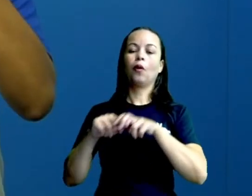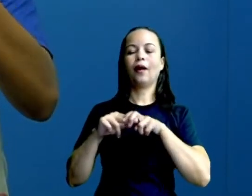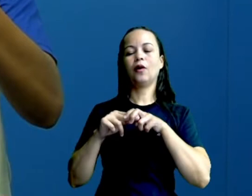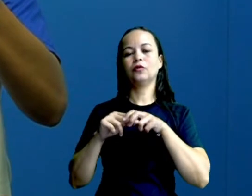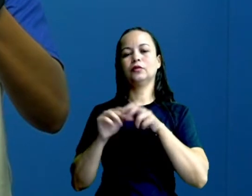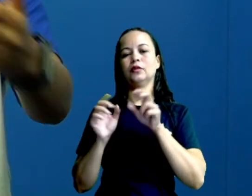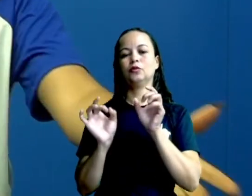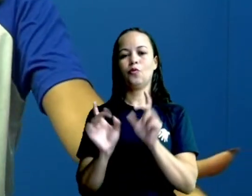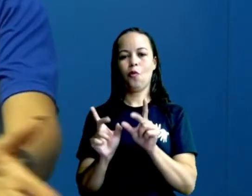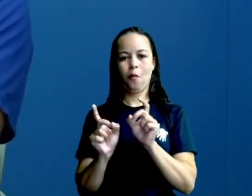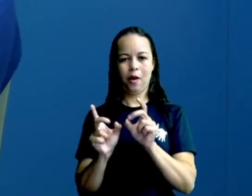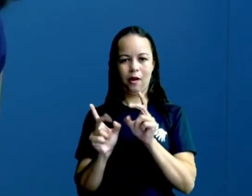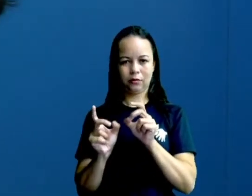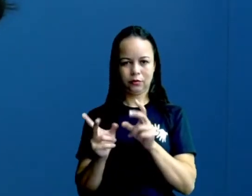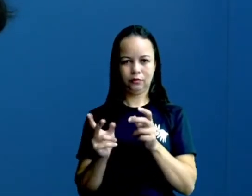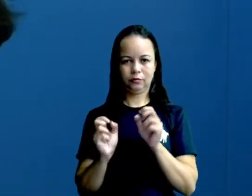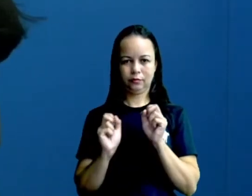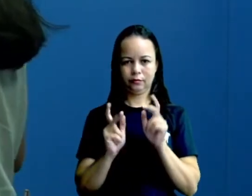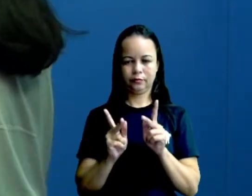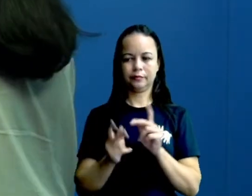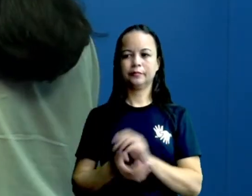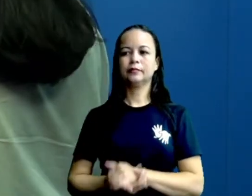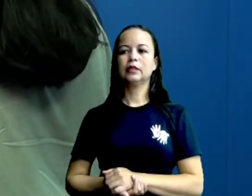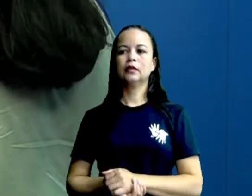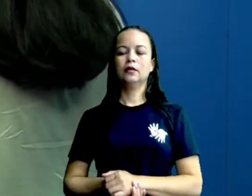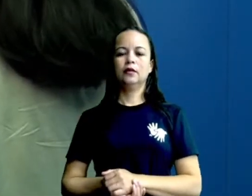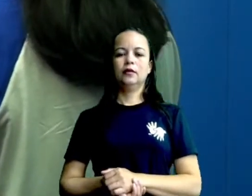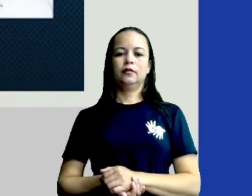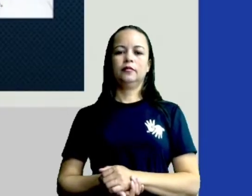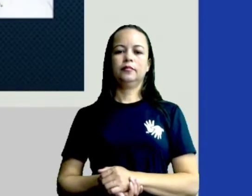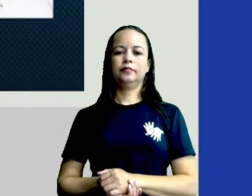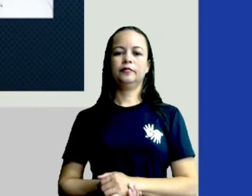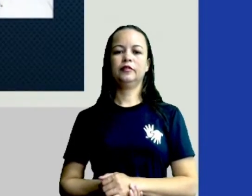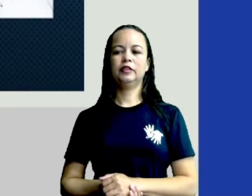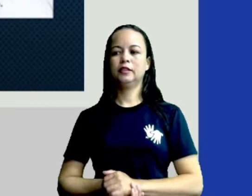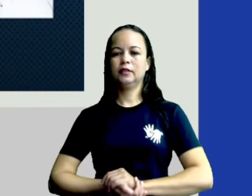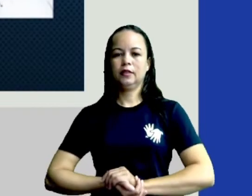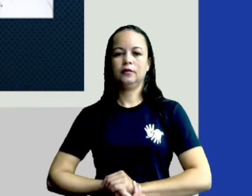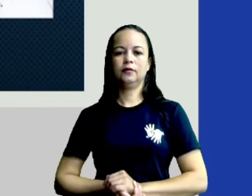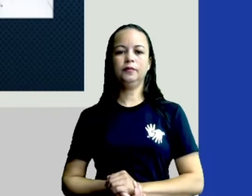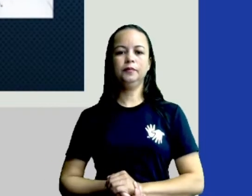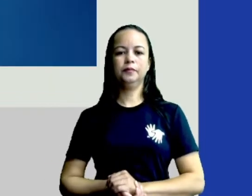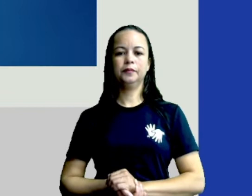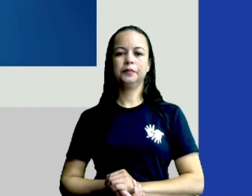comércio. Ok? Passa aí para poder a gente ver o próximo.